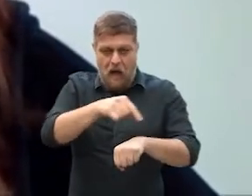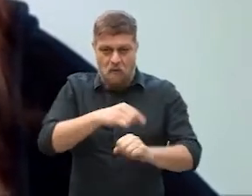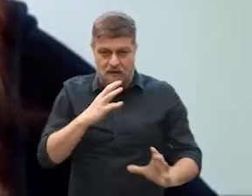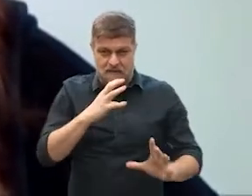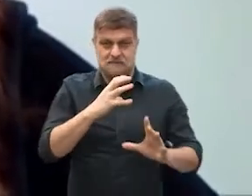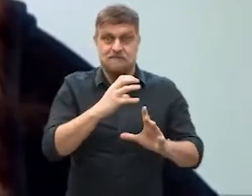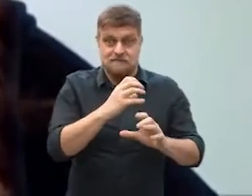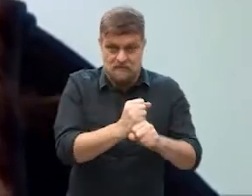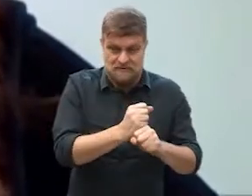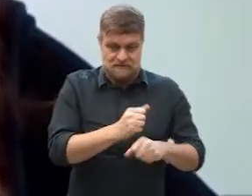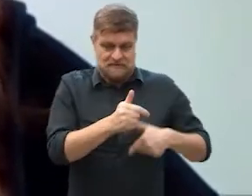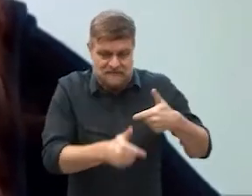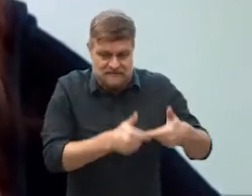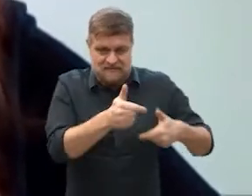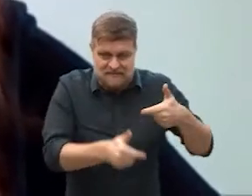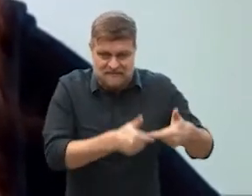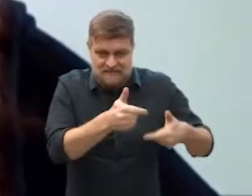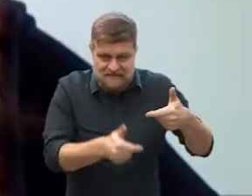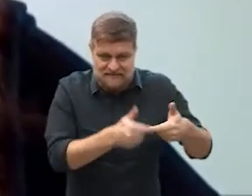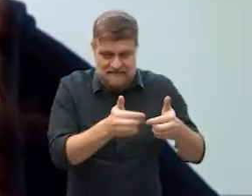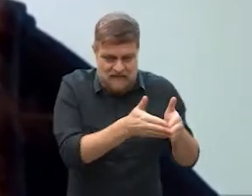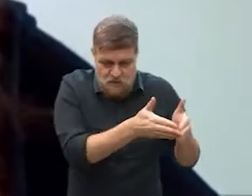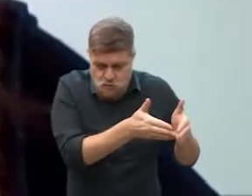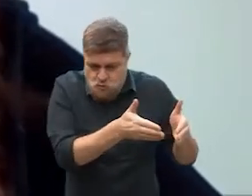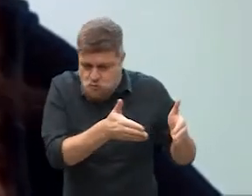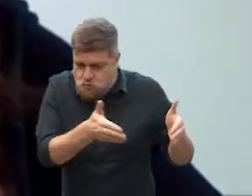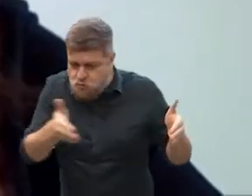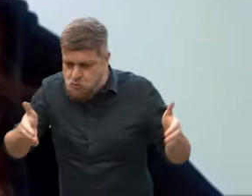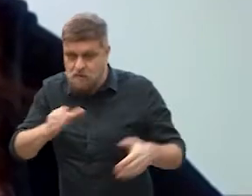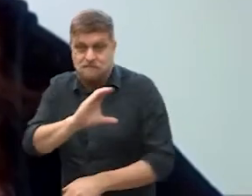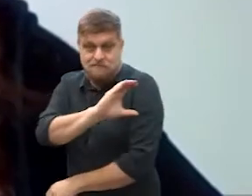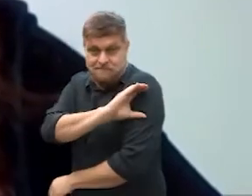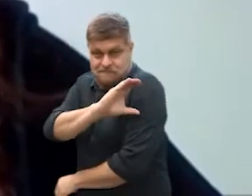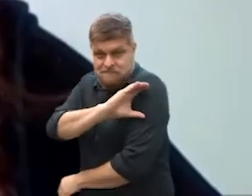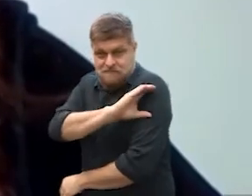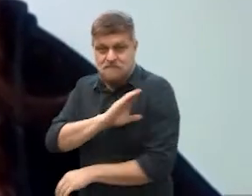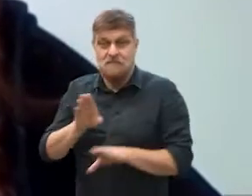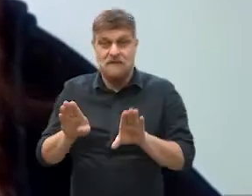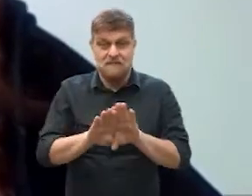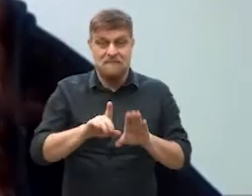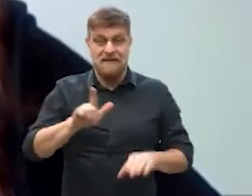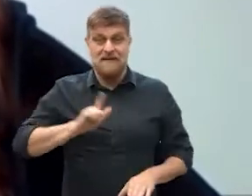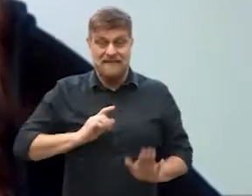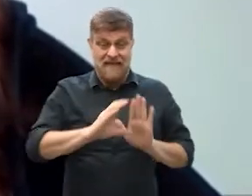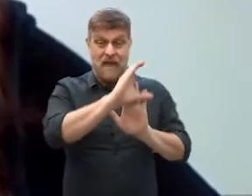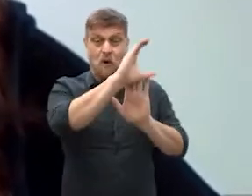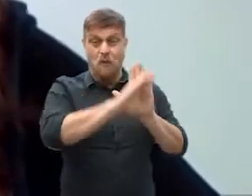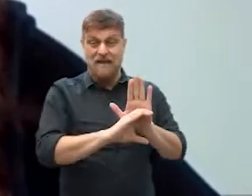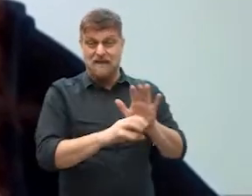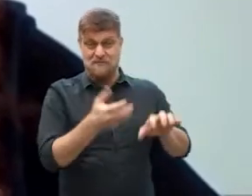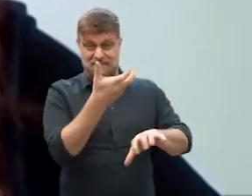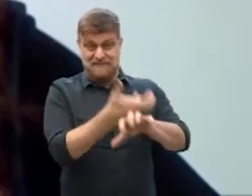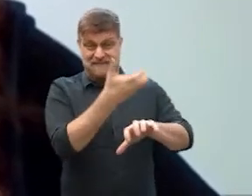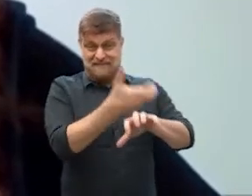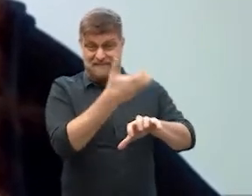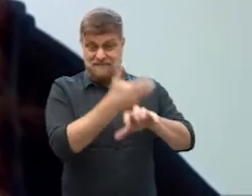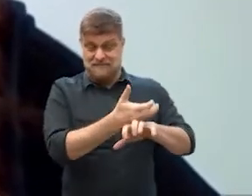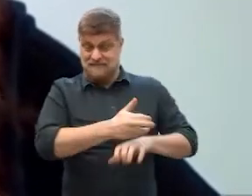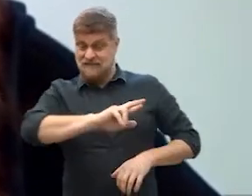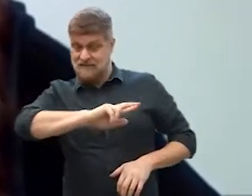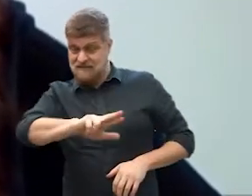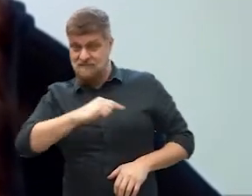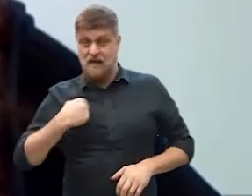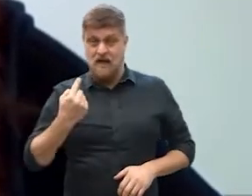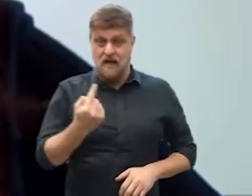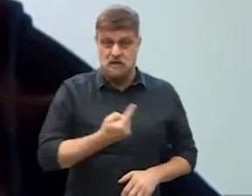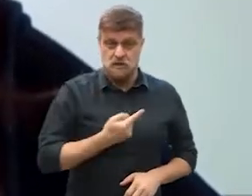que vão ser trabalhadas ao final do ensino médio, mas ela traz também uma alteração curricular, né? Então, a gente